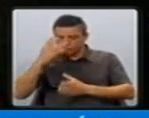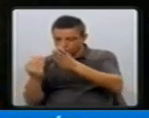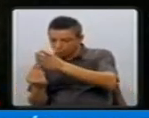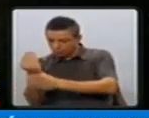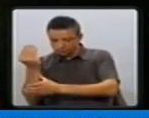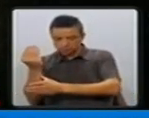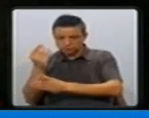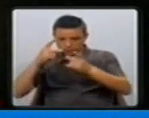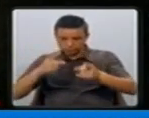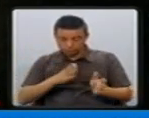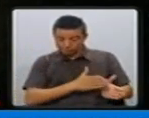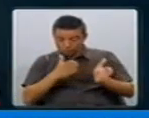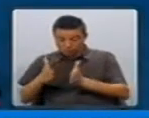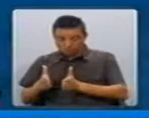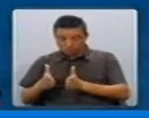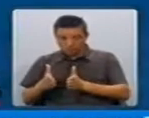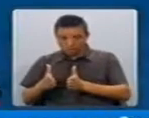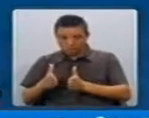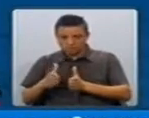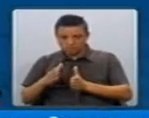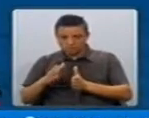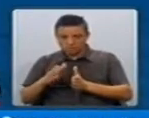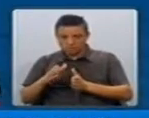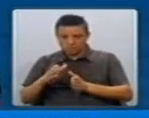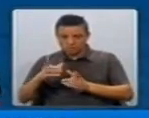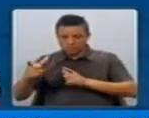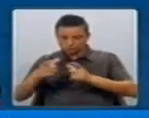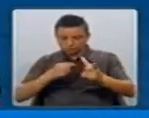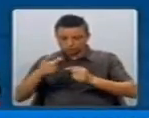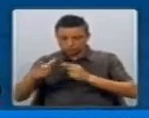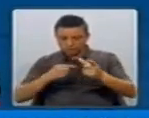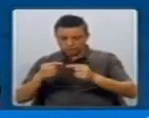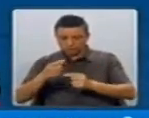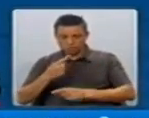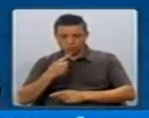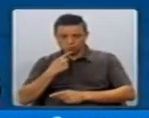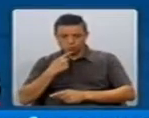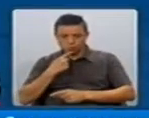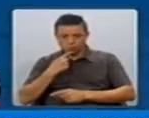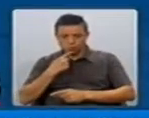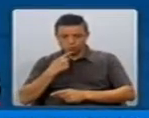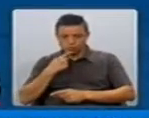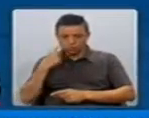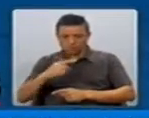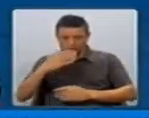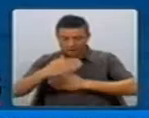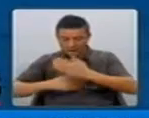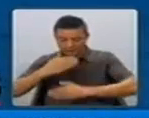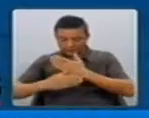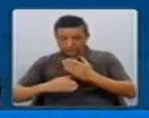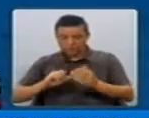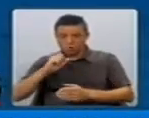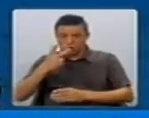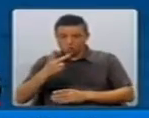Ou, por um lado, uma grande formação estelar, ou seja, temos galáxias com maternidades extremamente ativas, ou